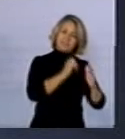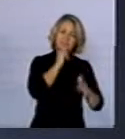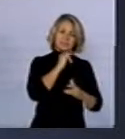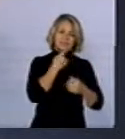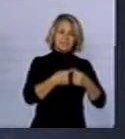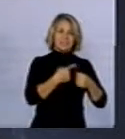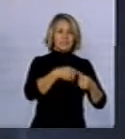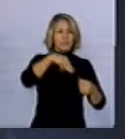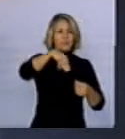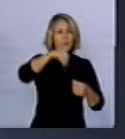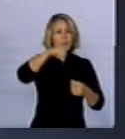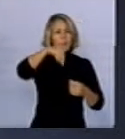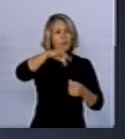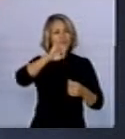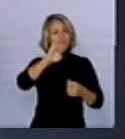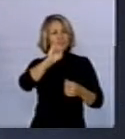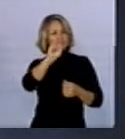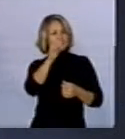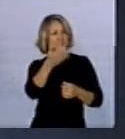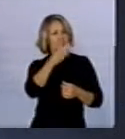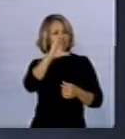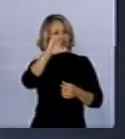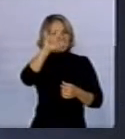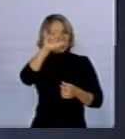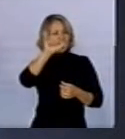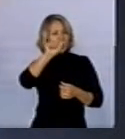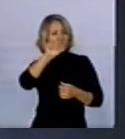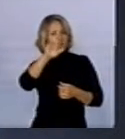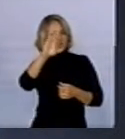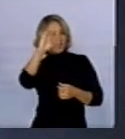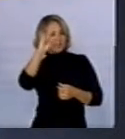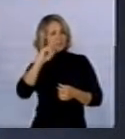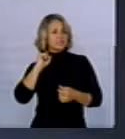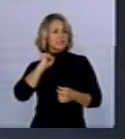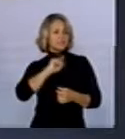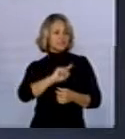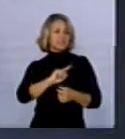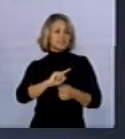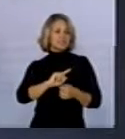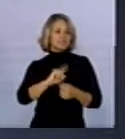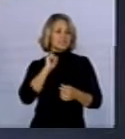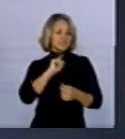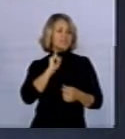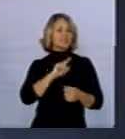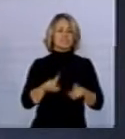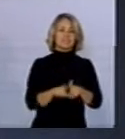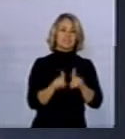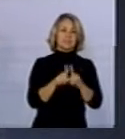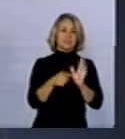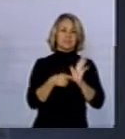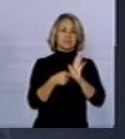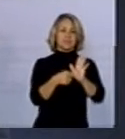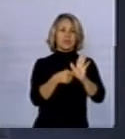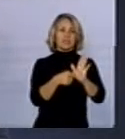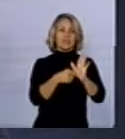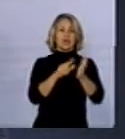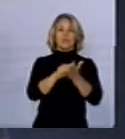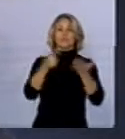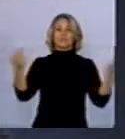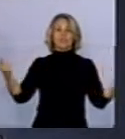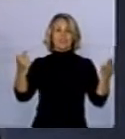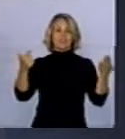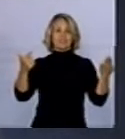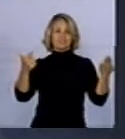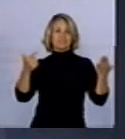por exemplo, onde uma companhia de TV por assinatura que distribui o serviço também produz o jornal local.